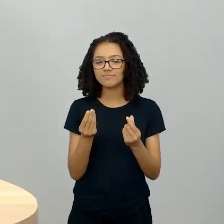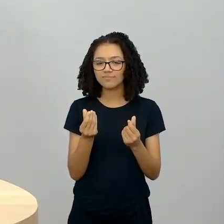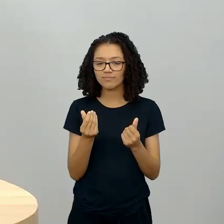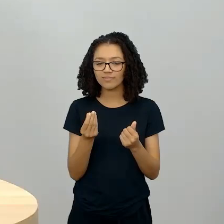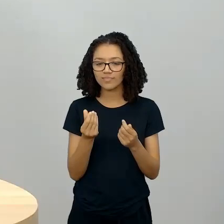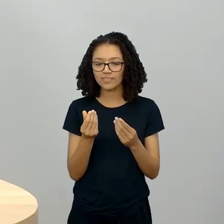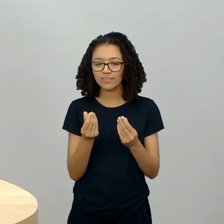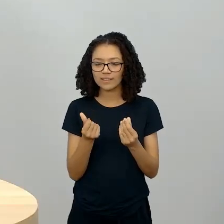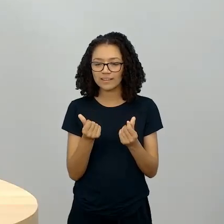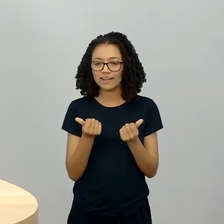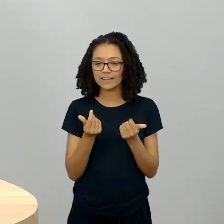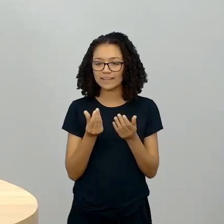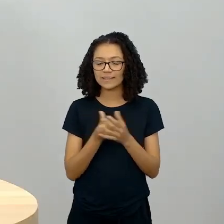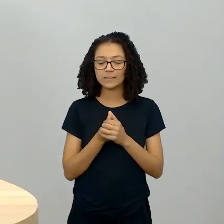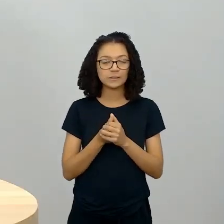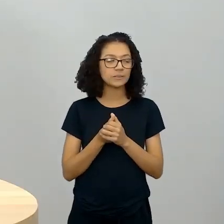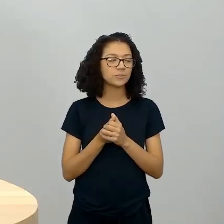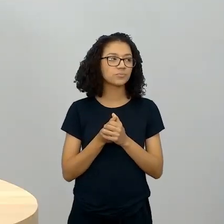decomposição ali.